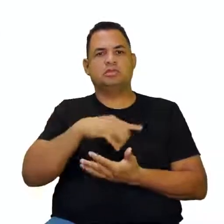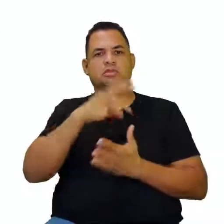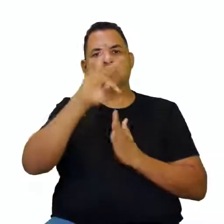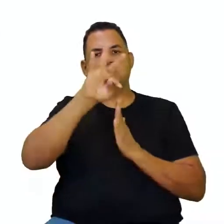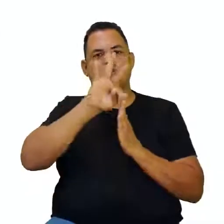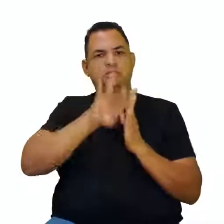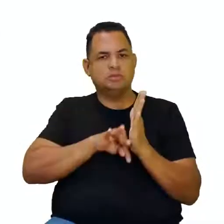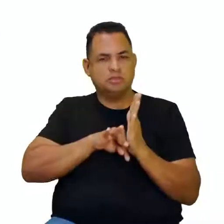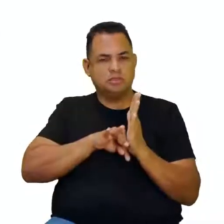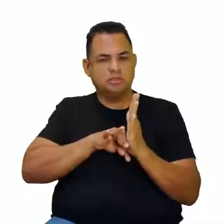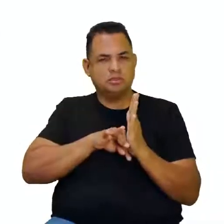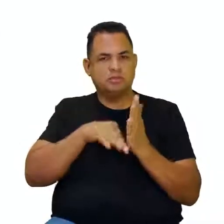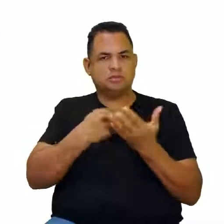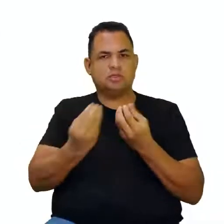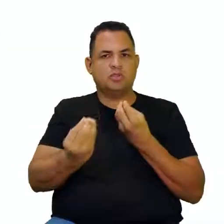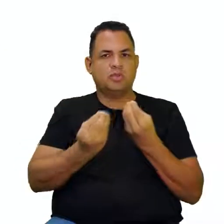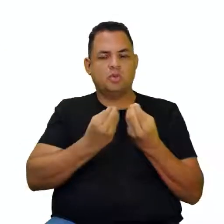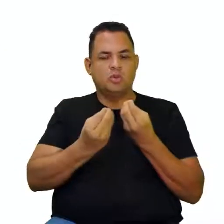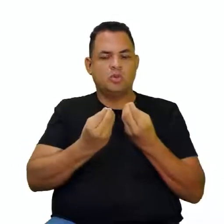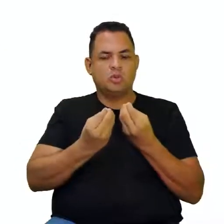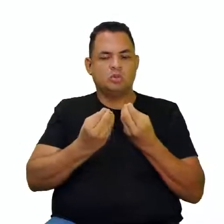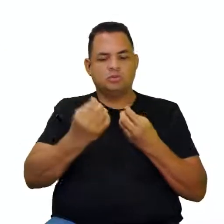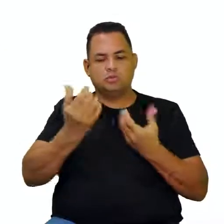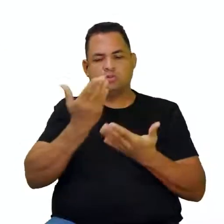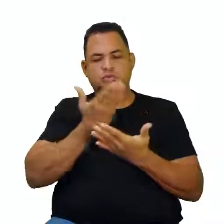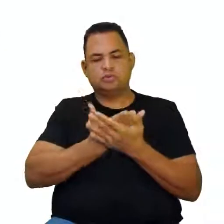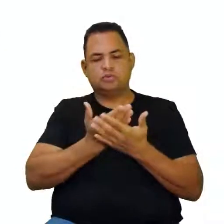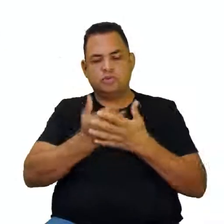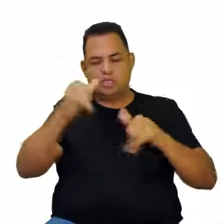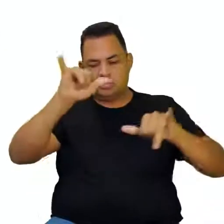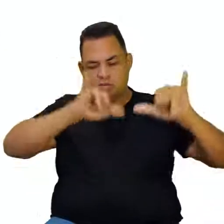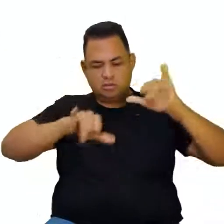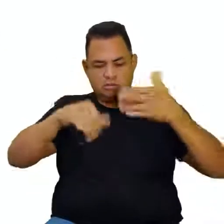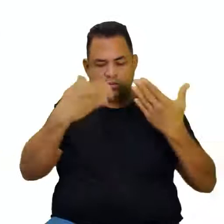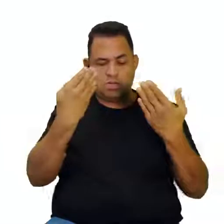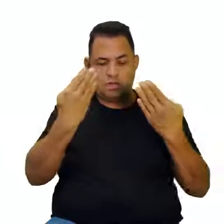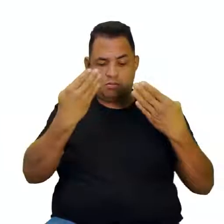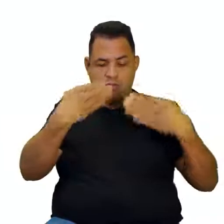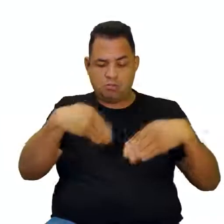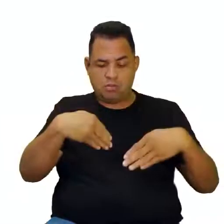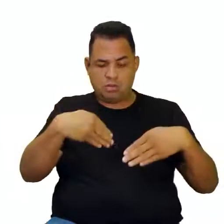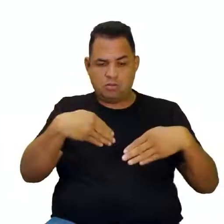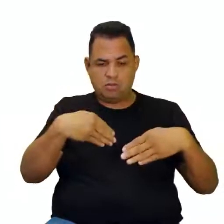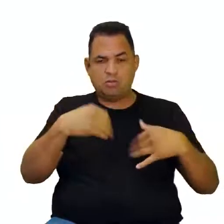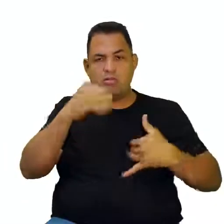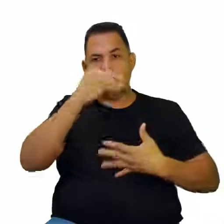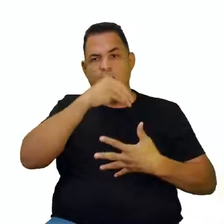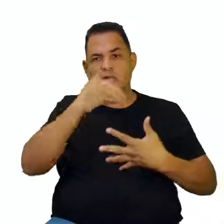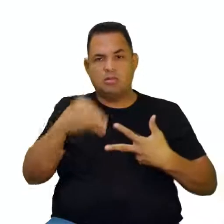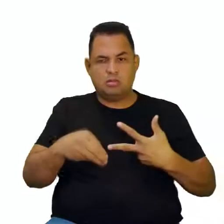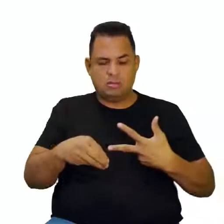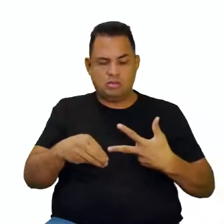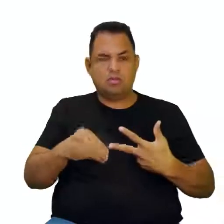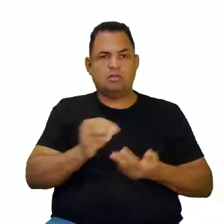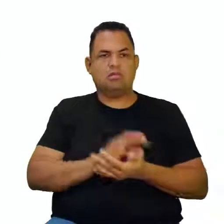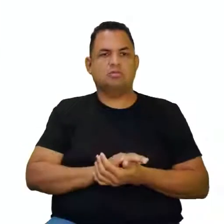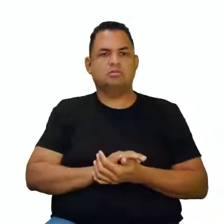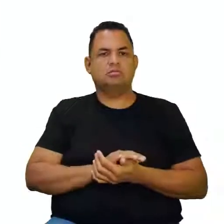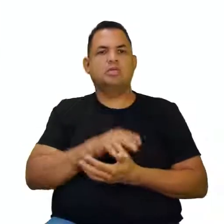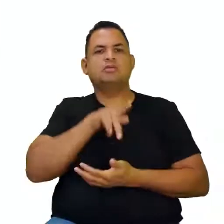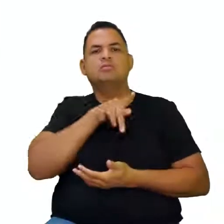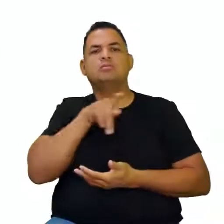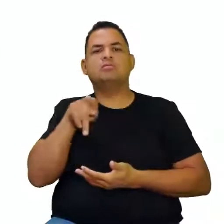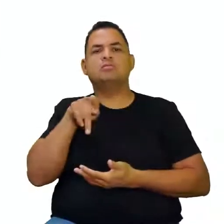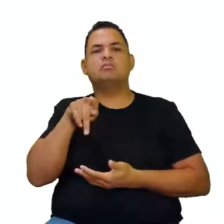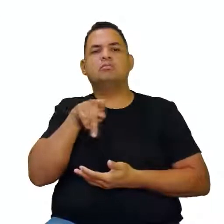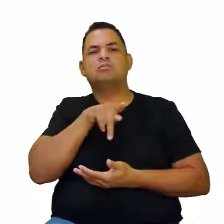que retrata como estudar química para a prova do Enem. E aí fala o seguinte: para o